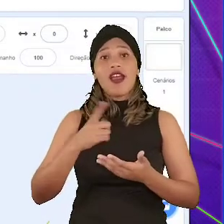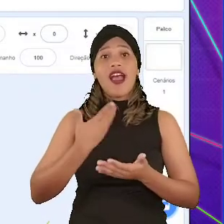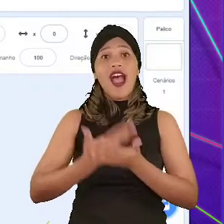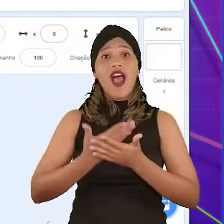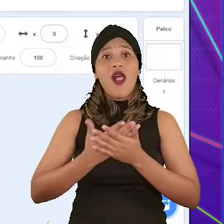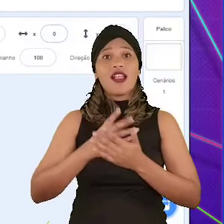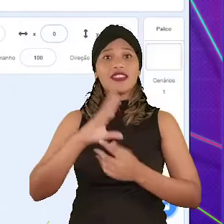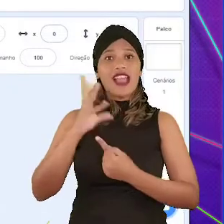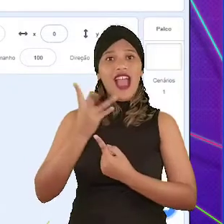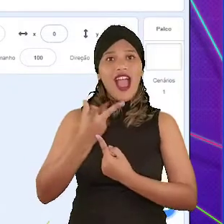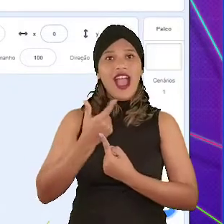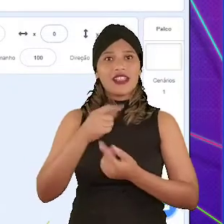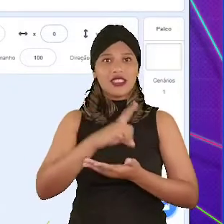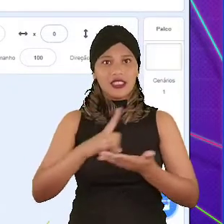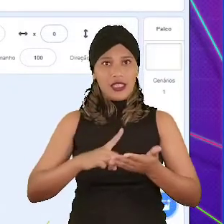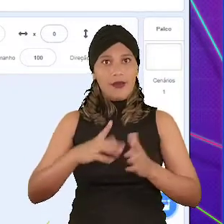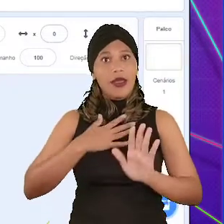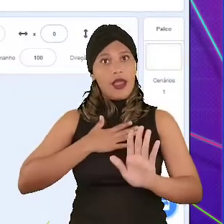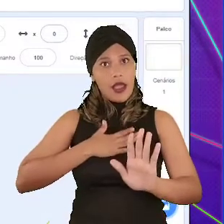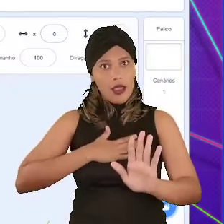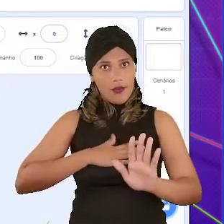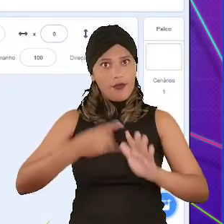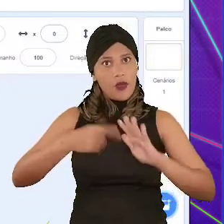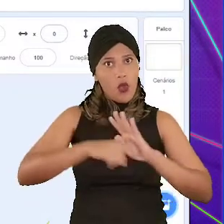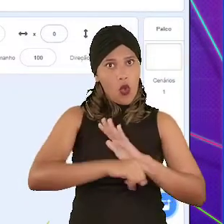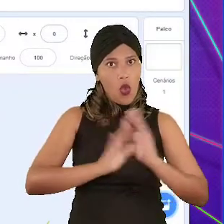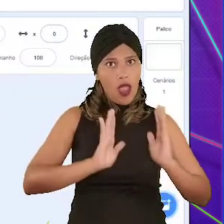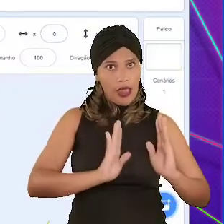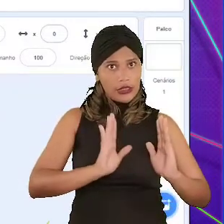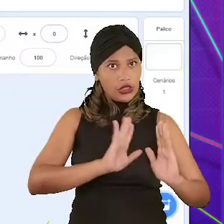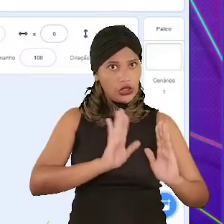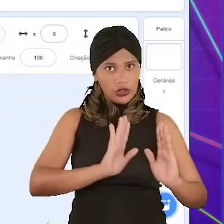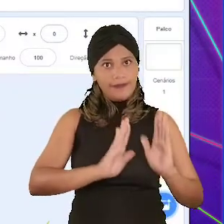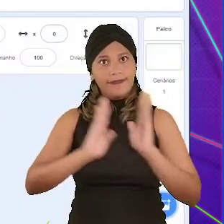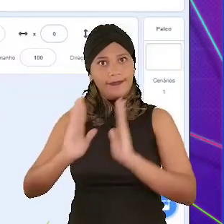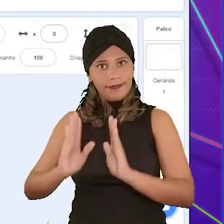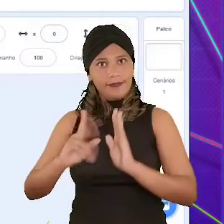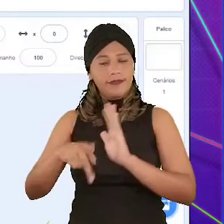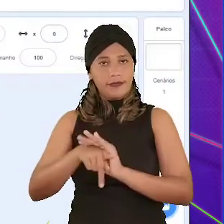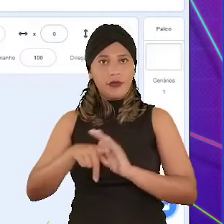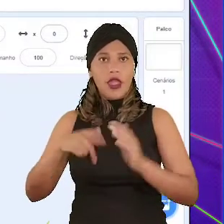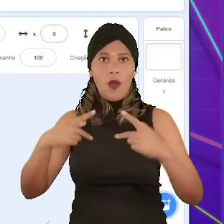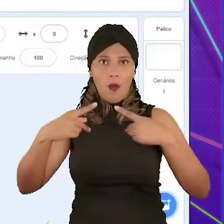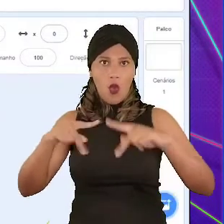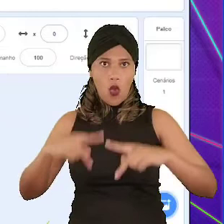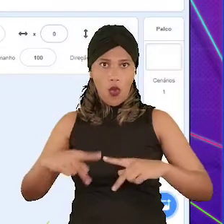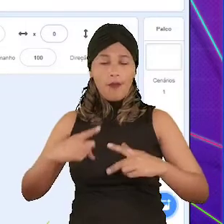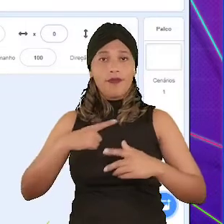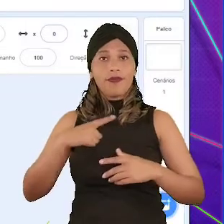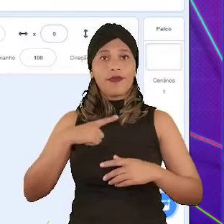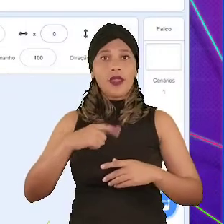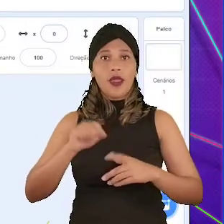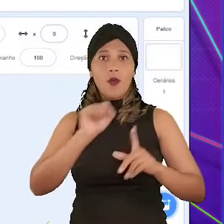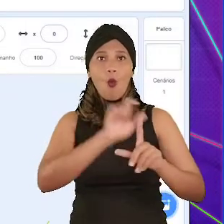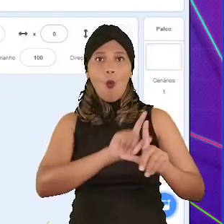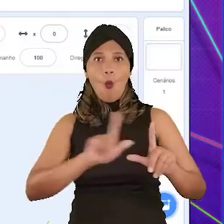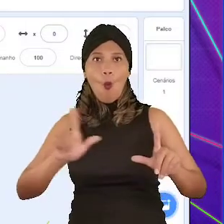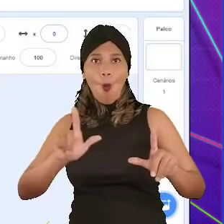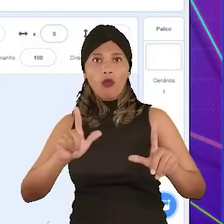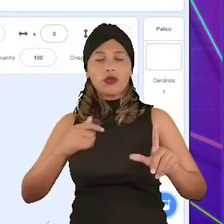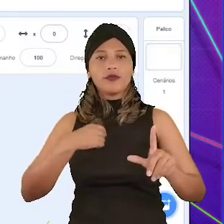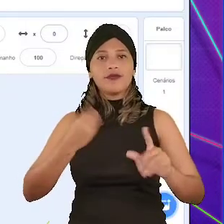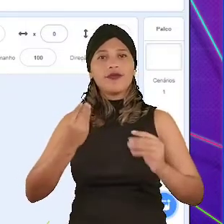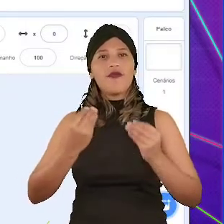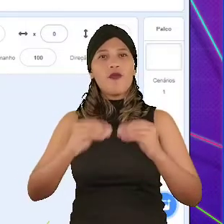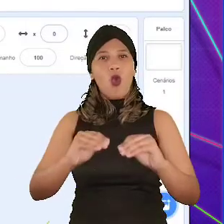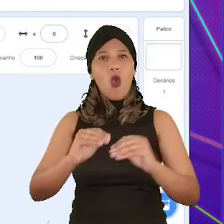falamos ou falaremos na aula de arte e designer mas ainda não vamos entrar nessa parte não na parte do meio do escrete nós temos